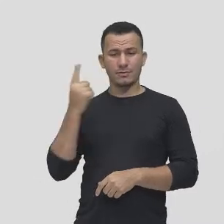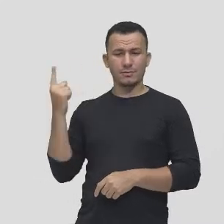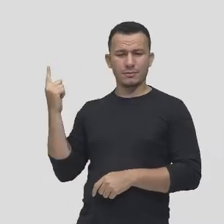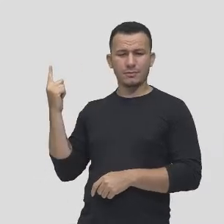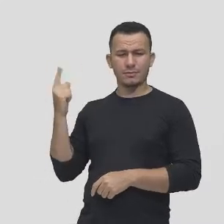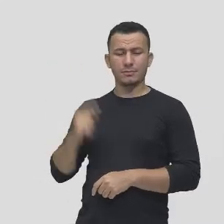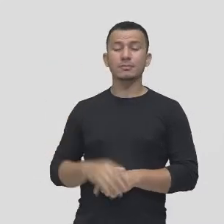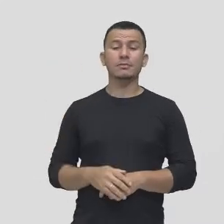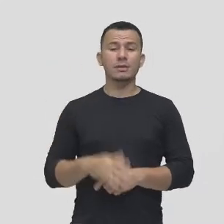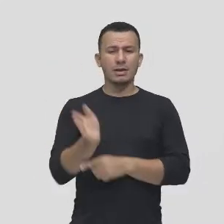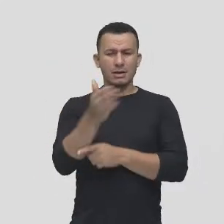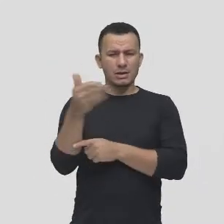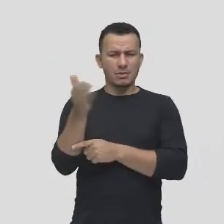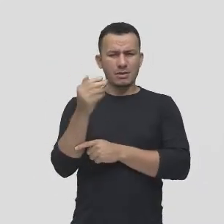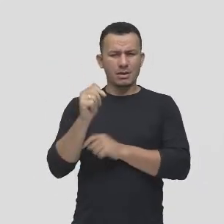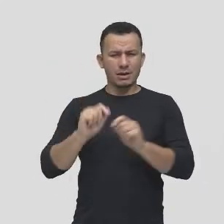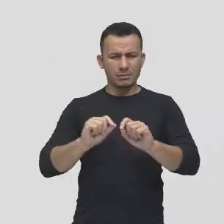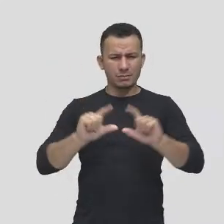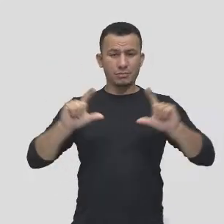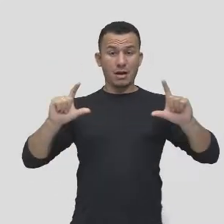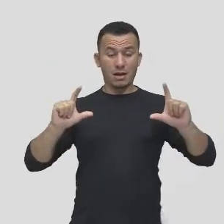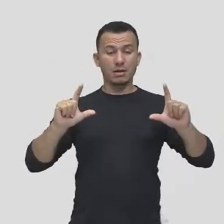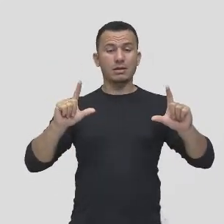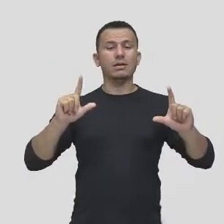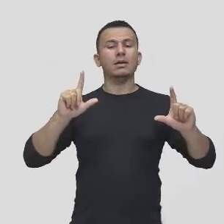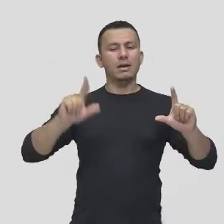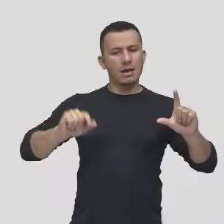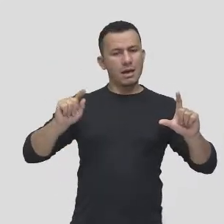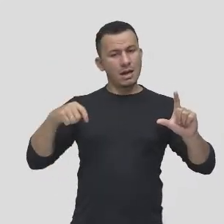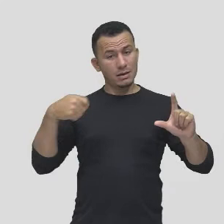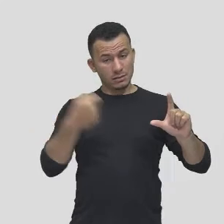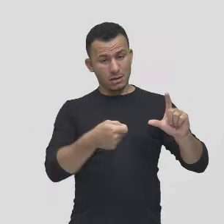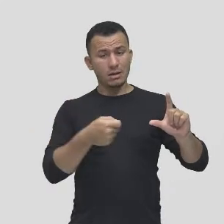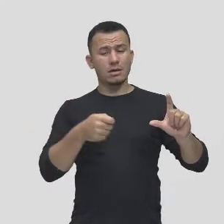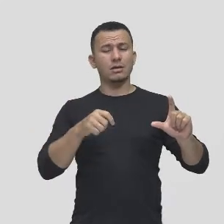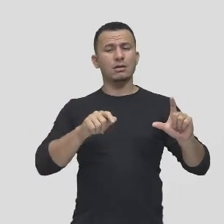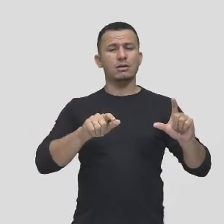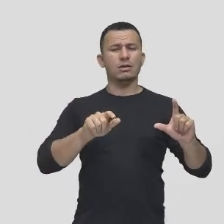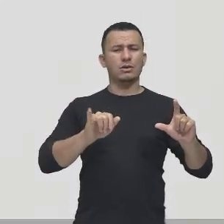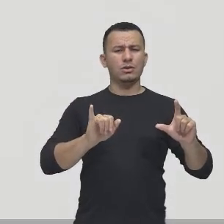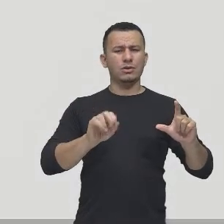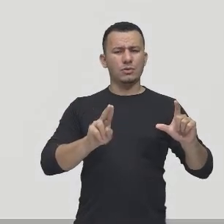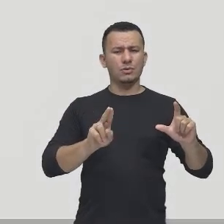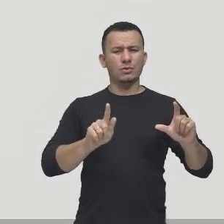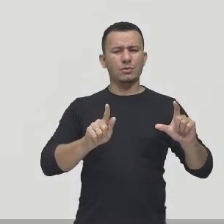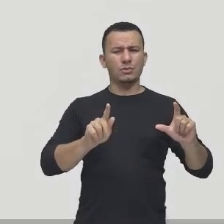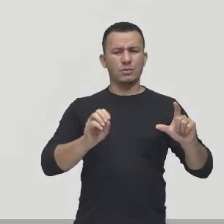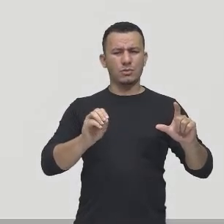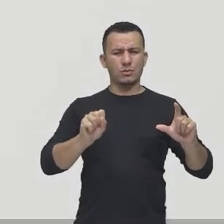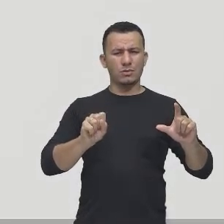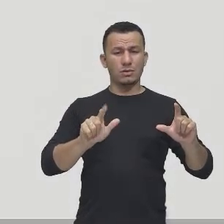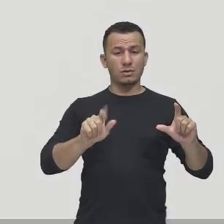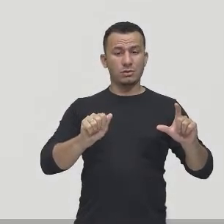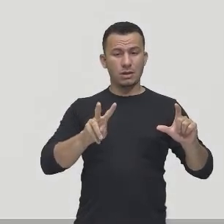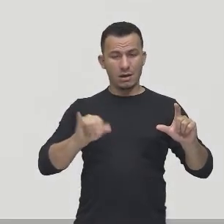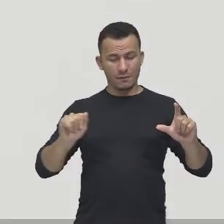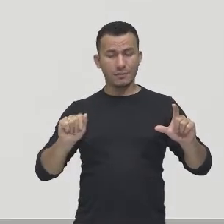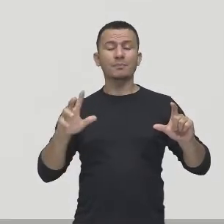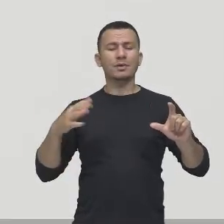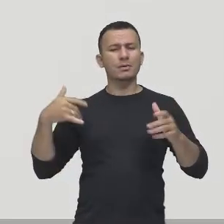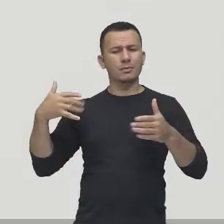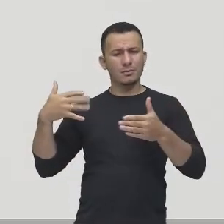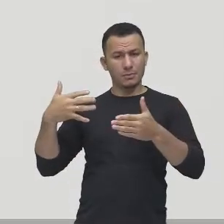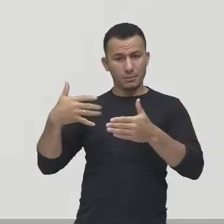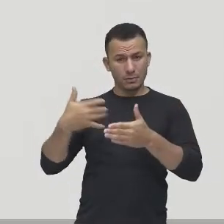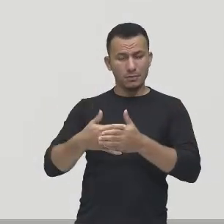aparecendo maior aí na tela de vocês, ela é a bandeira da antiga Iugoslávia. E ao longo do tempo, desde quando a Iugoslávia